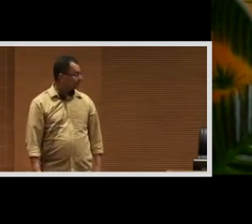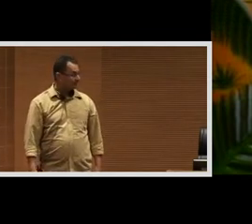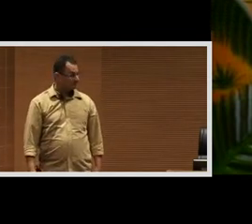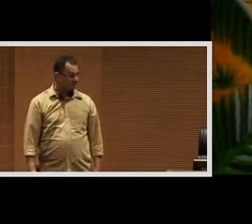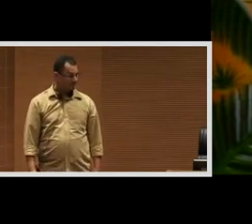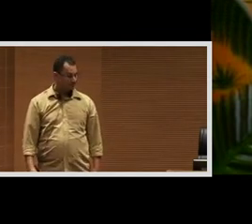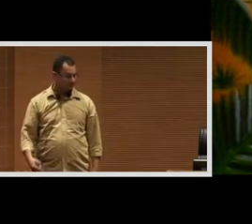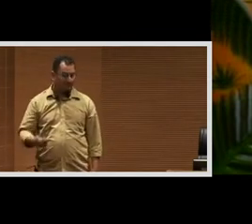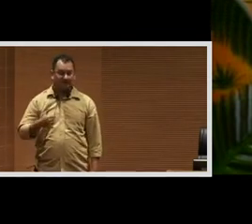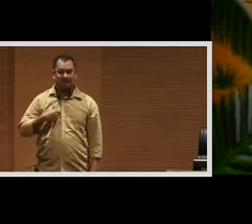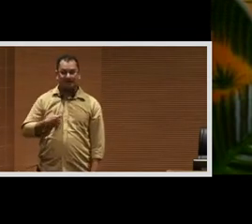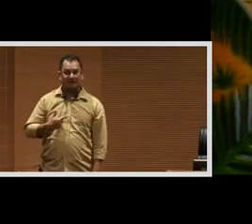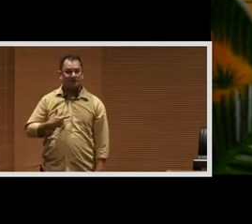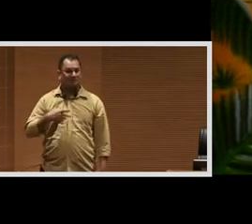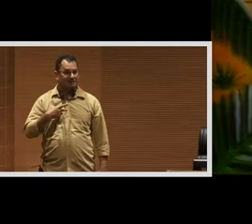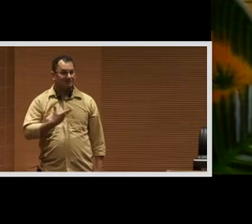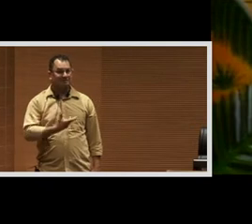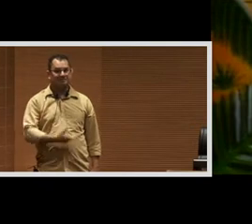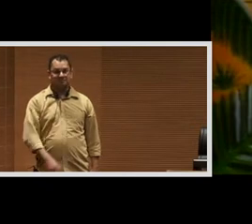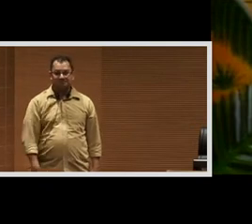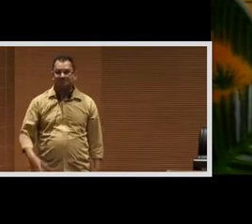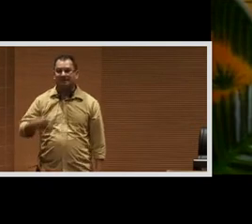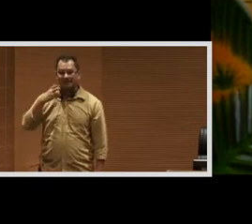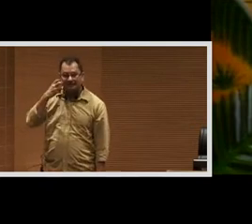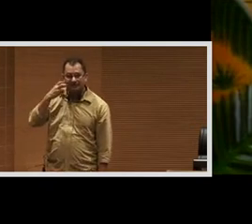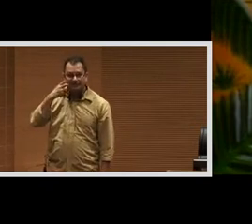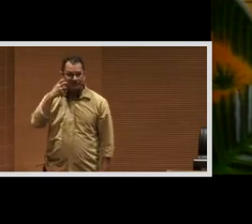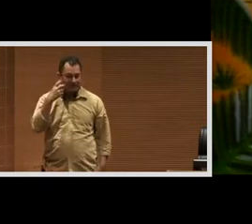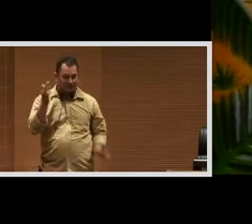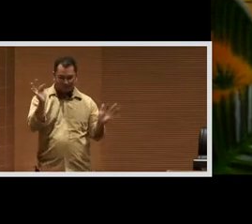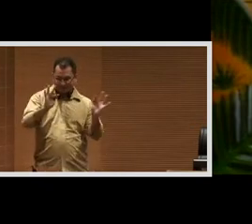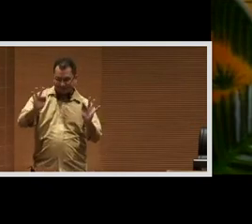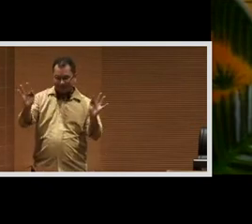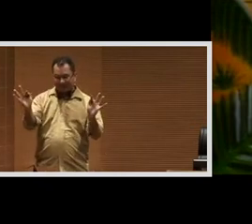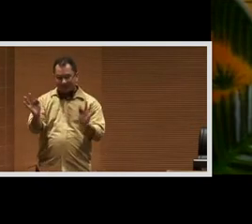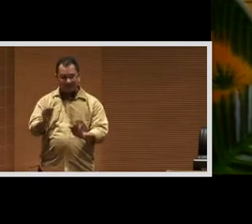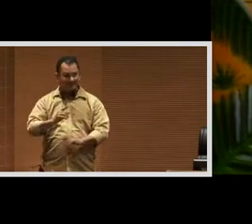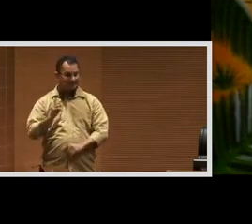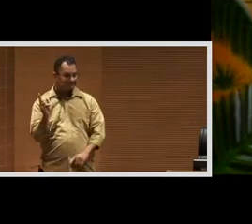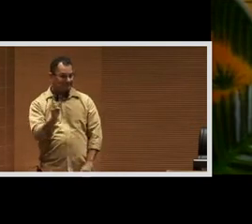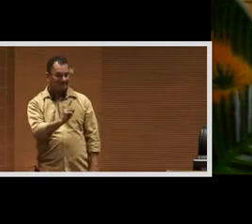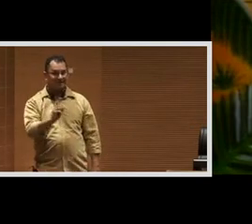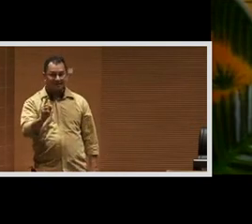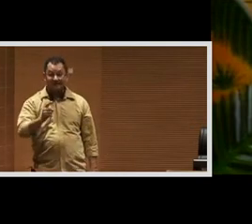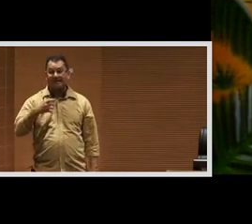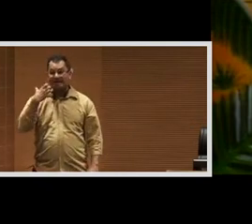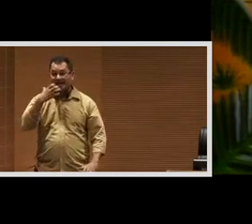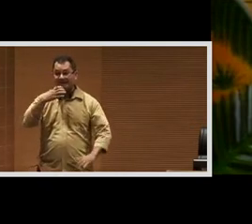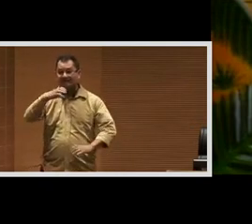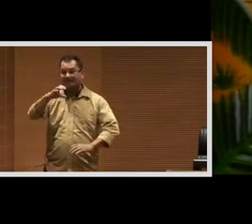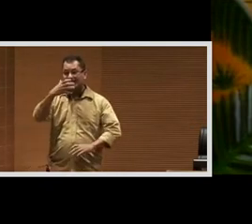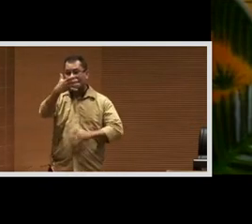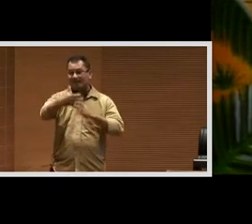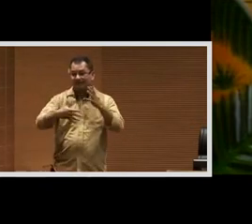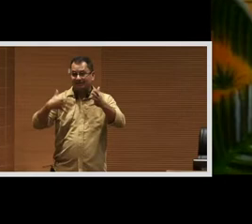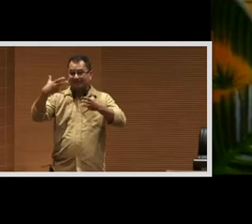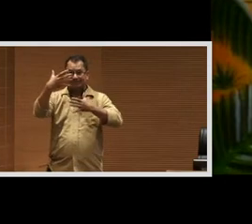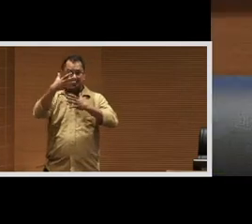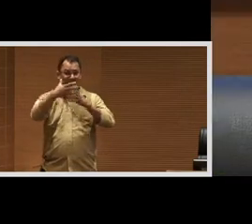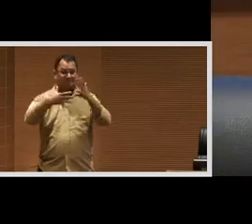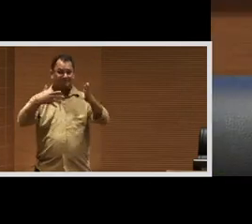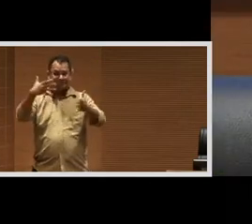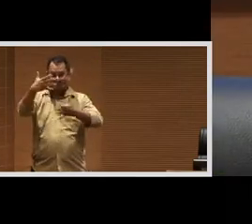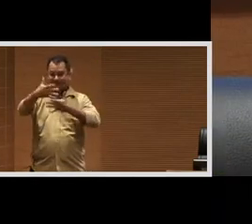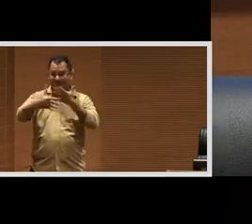Viver e não ter a vergonha de ser feliz. Cantar e cantar e cantar a beleza de ser